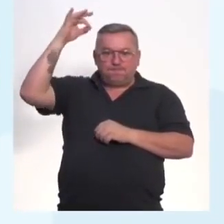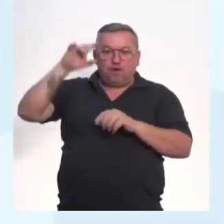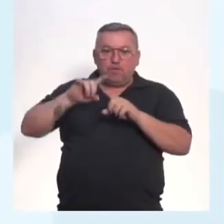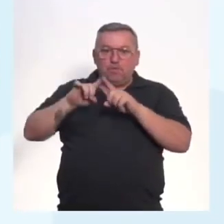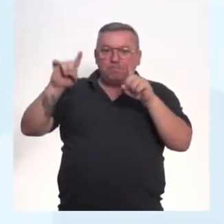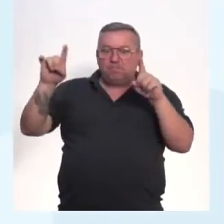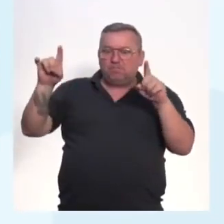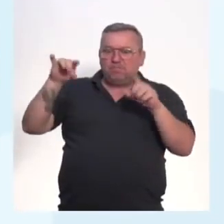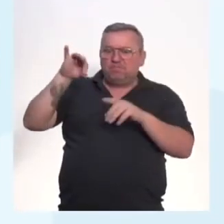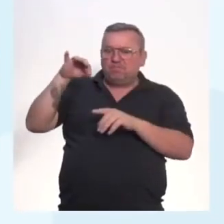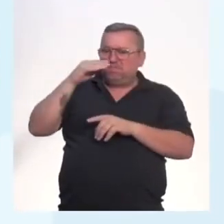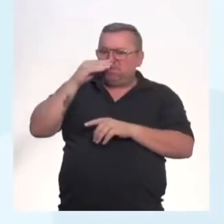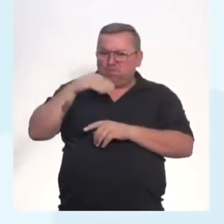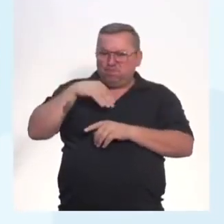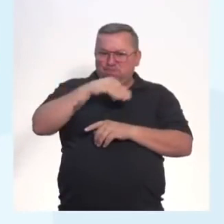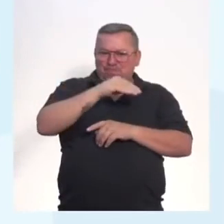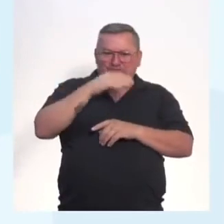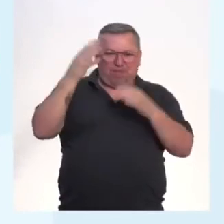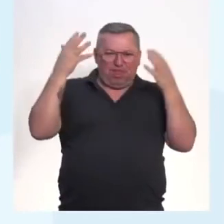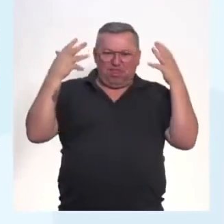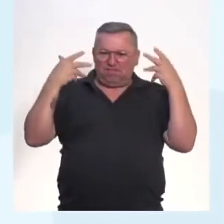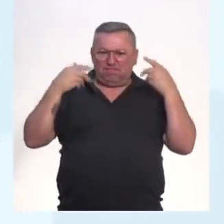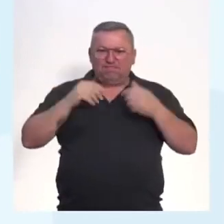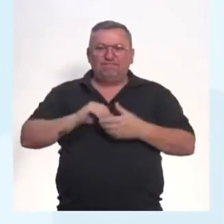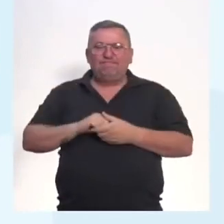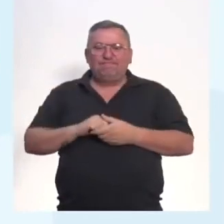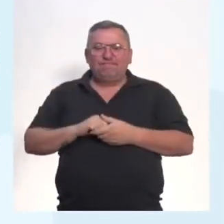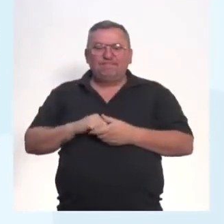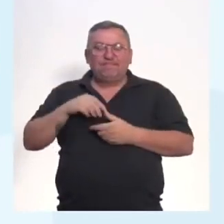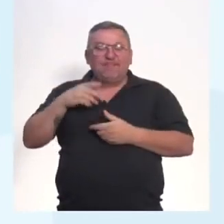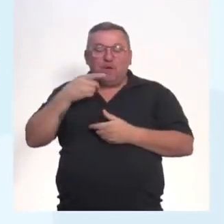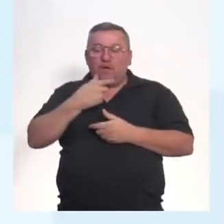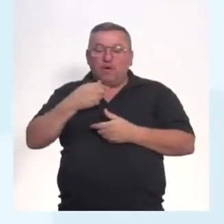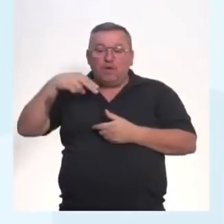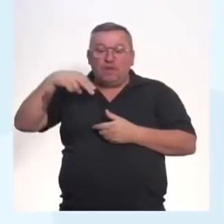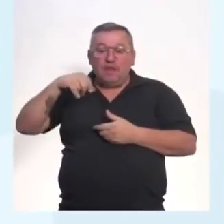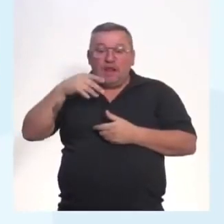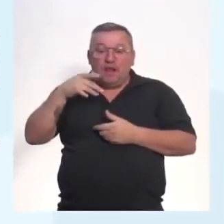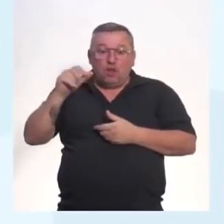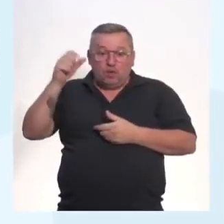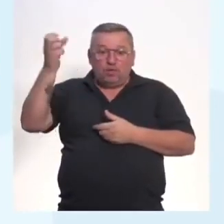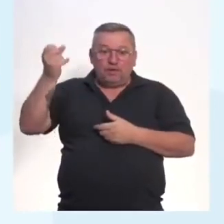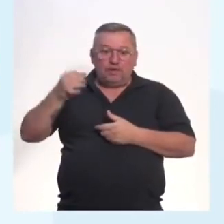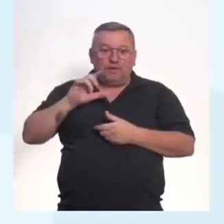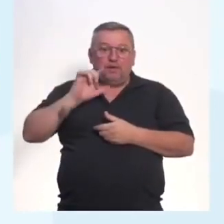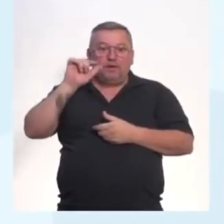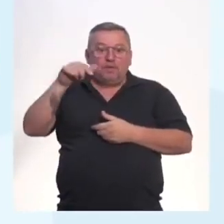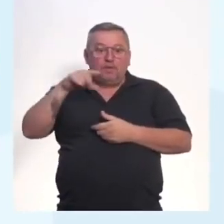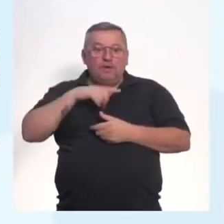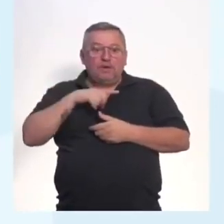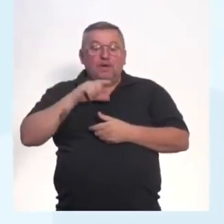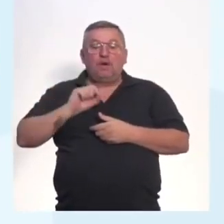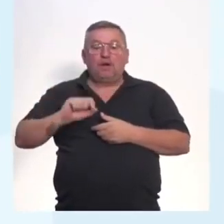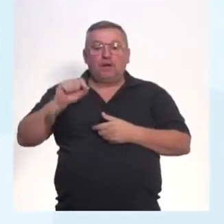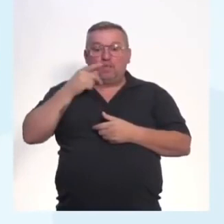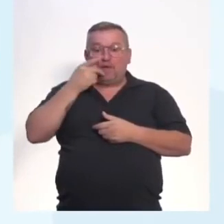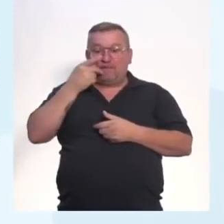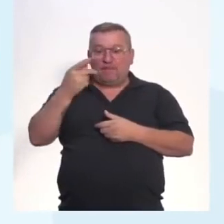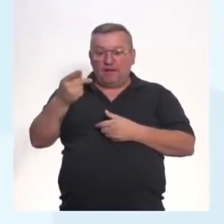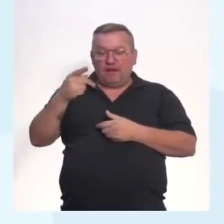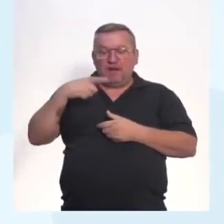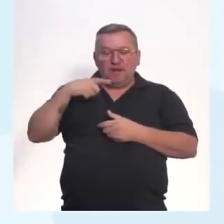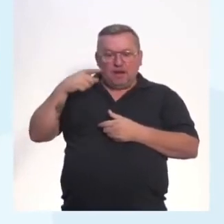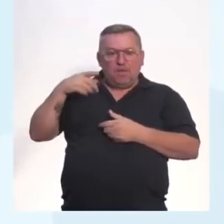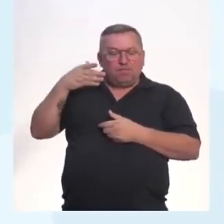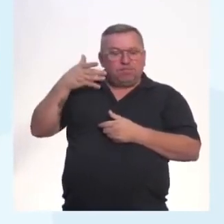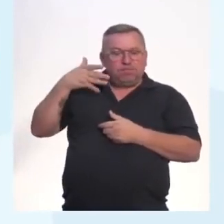cabeça. Mas o mosquito não deu a mínima. É o narrador contando o que está acontecendo. Isso. Depois temos uma fala, que temos um